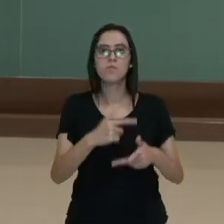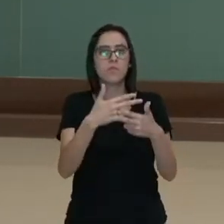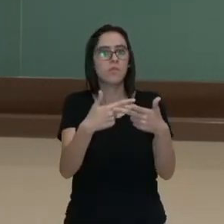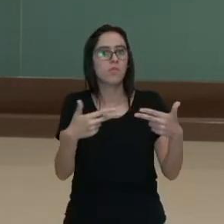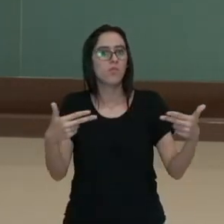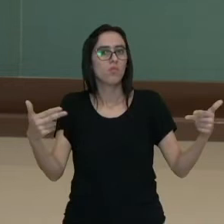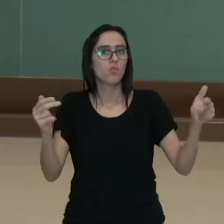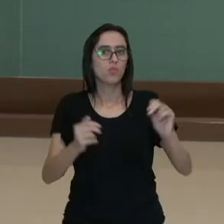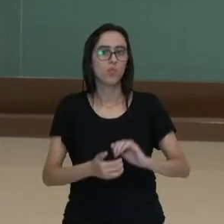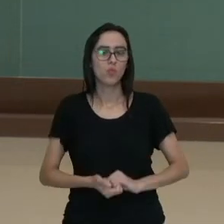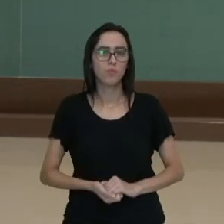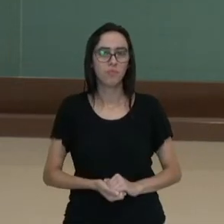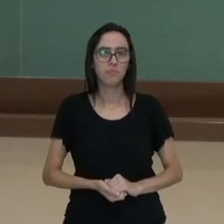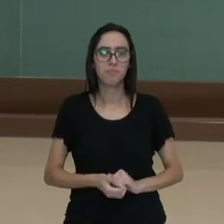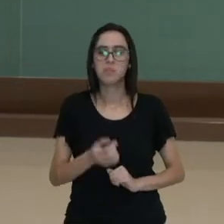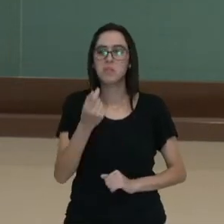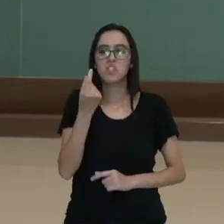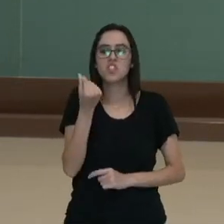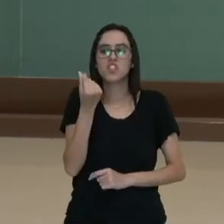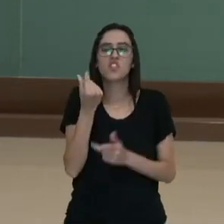Sí, algún dinero.